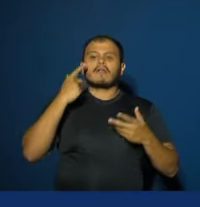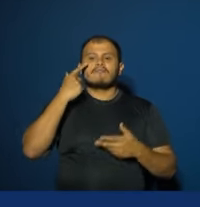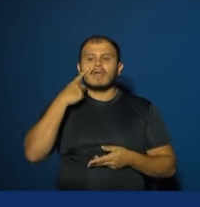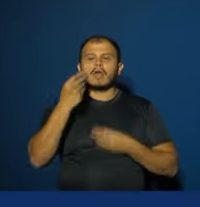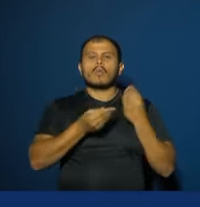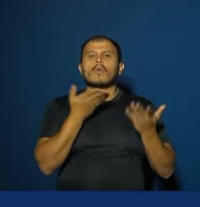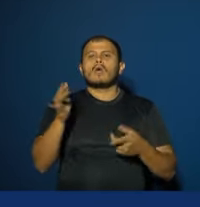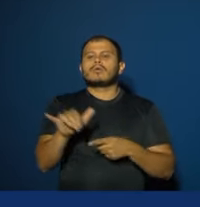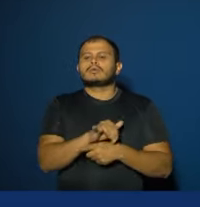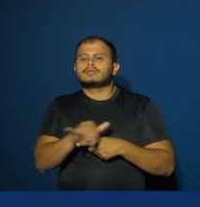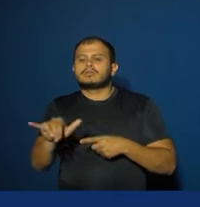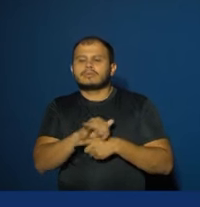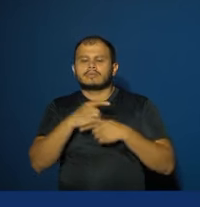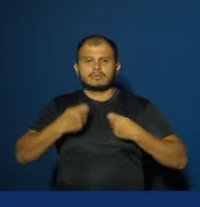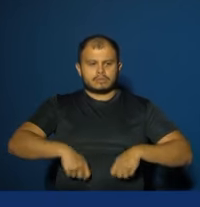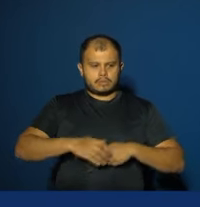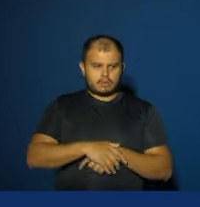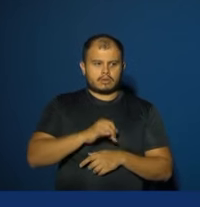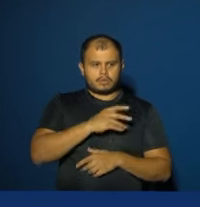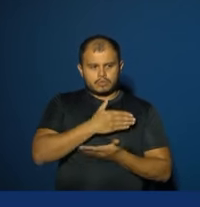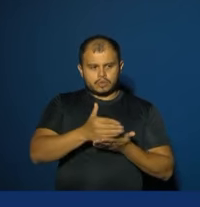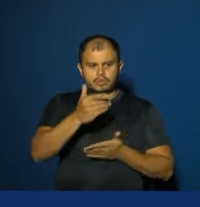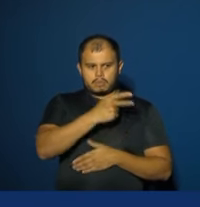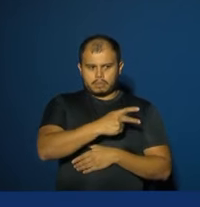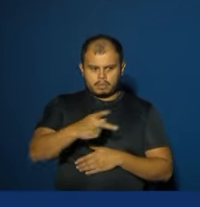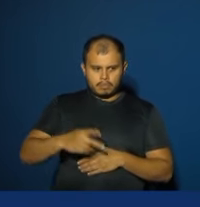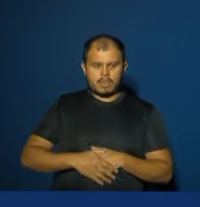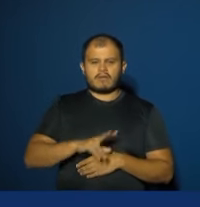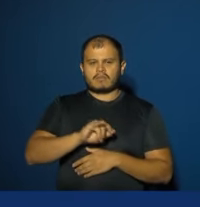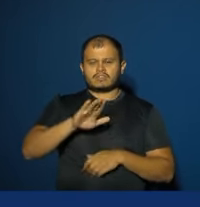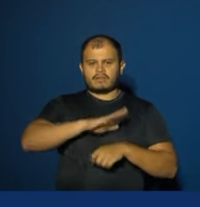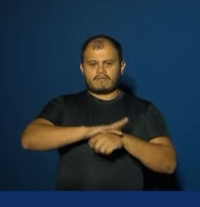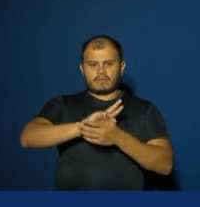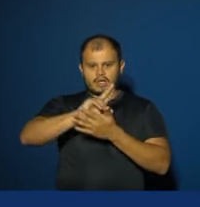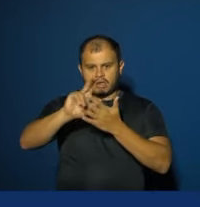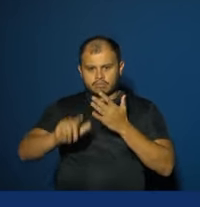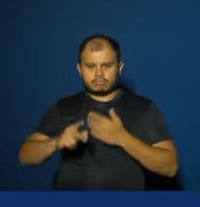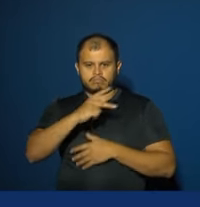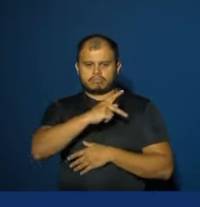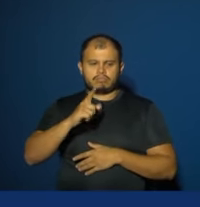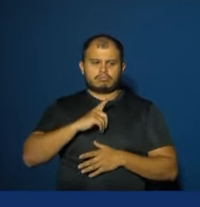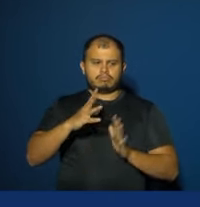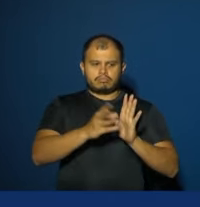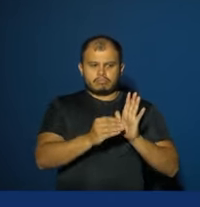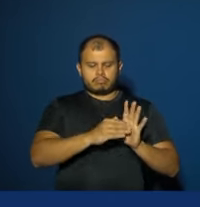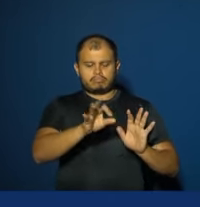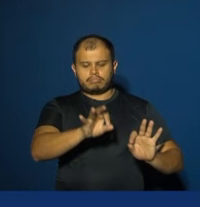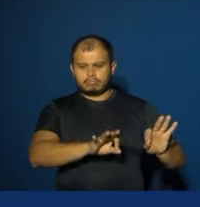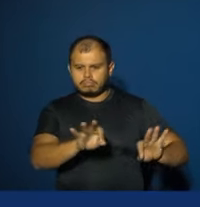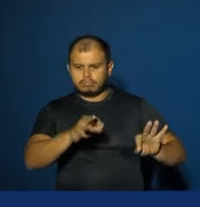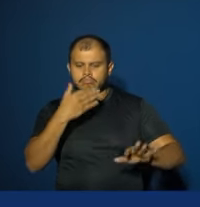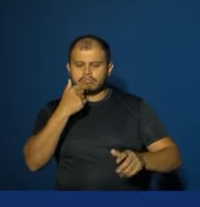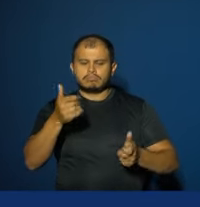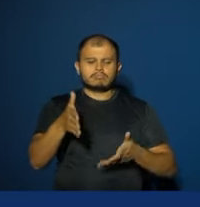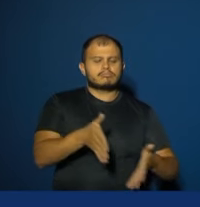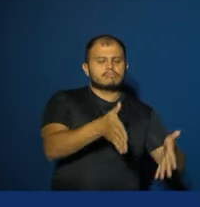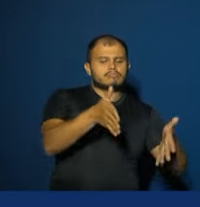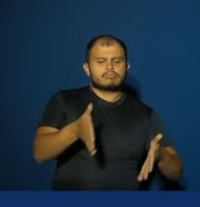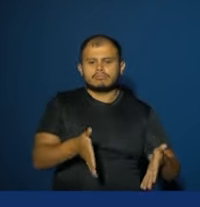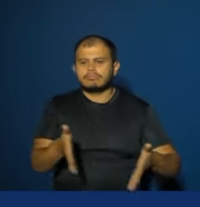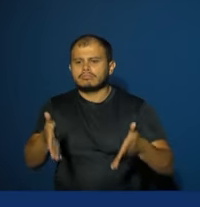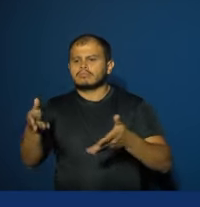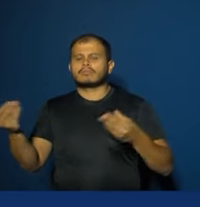mecanismos então começou pela lá ppp Ah agora vamos fazer vários outros ppp sim modelamos mas será que é melhor caminho nãoé